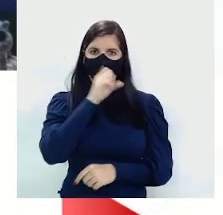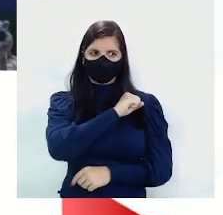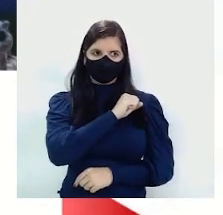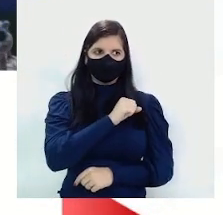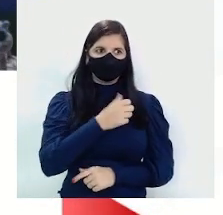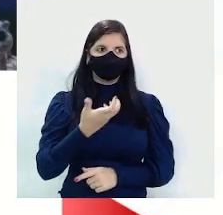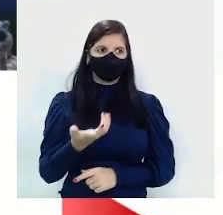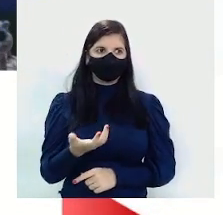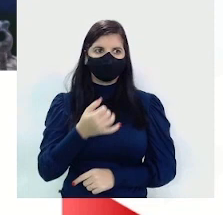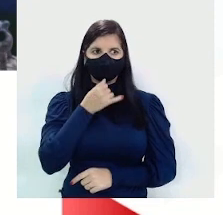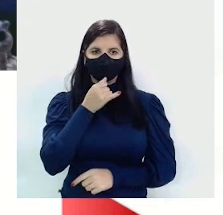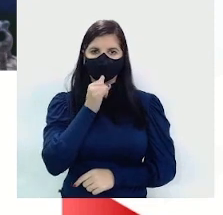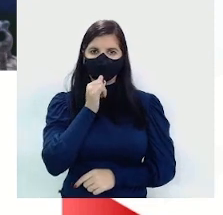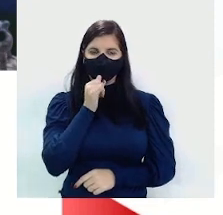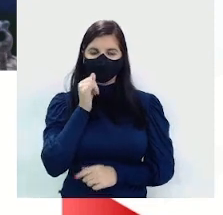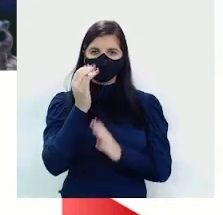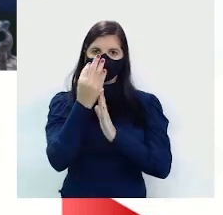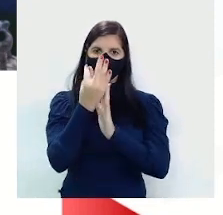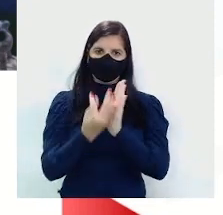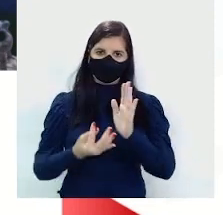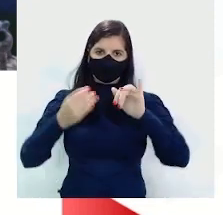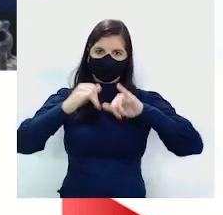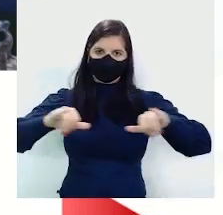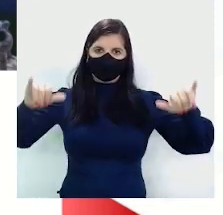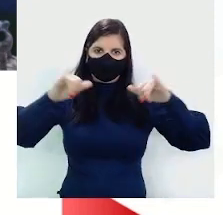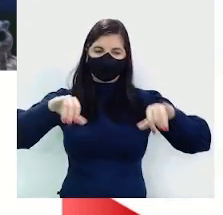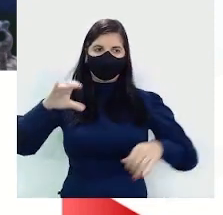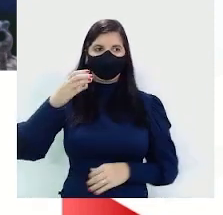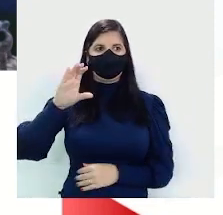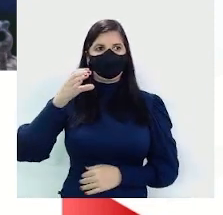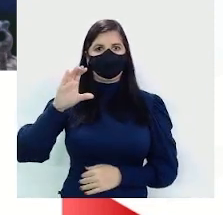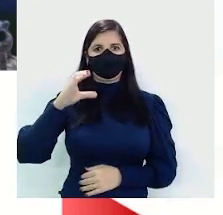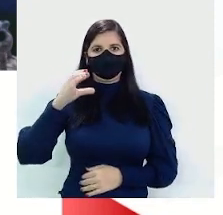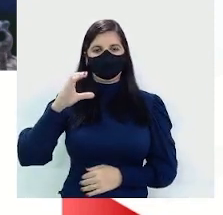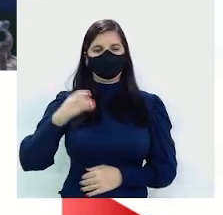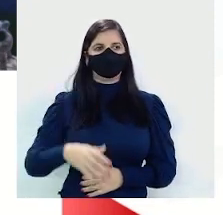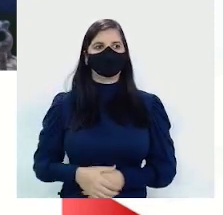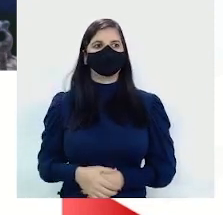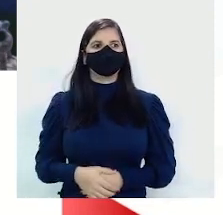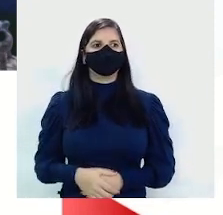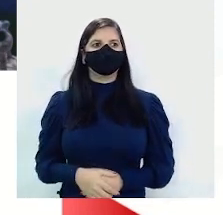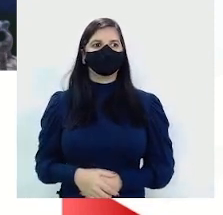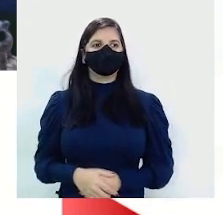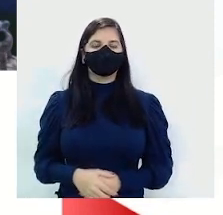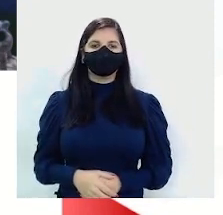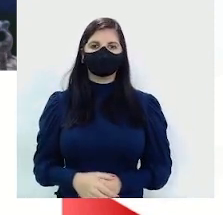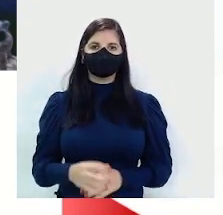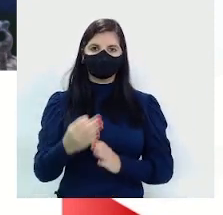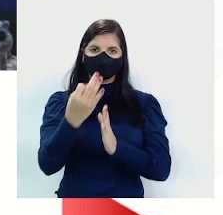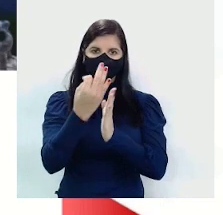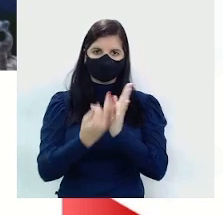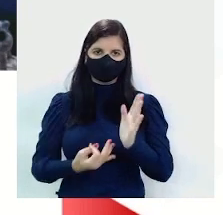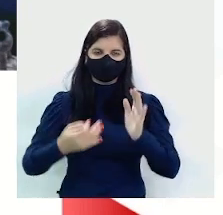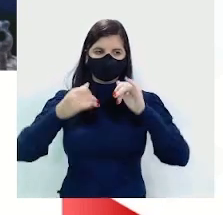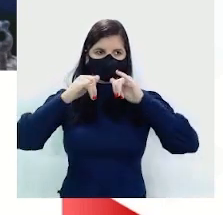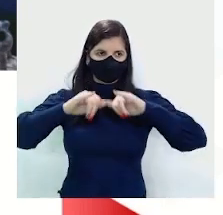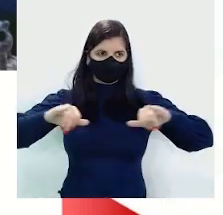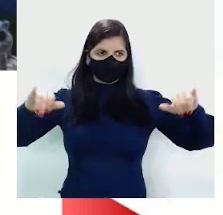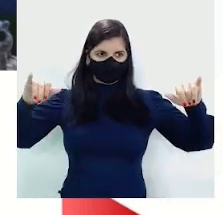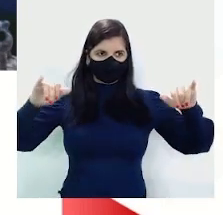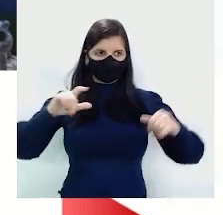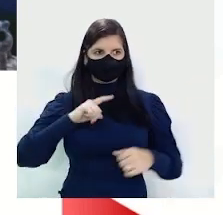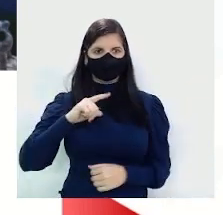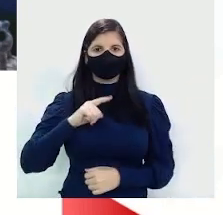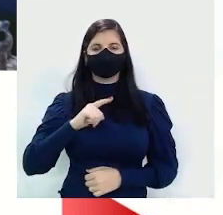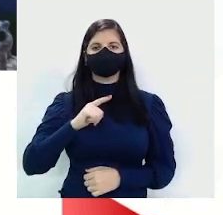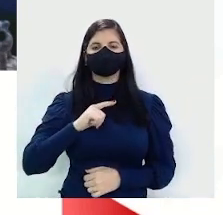só, um exemplo de um texto de divulgação científica. Então, vamos olhar aí. O texto de divulgação científica que a gente